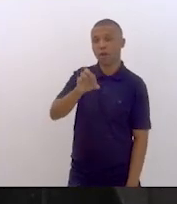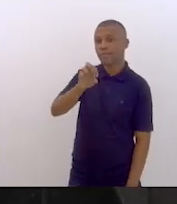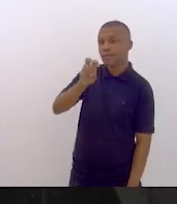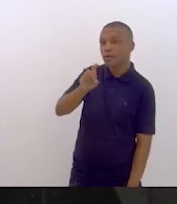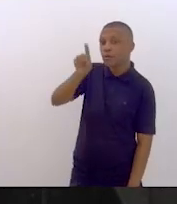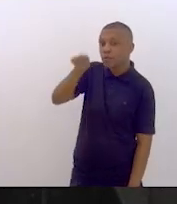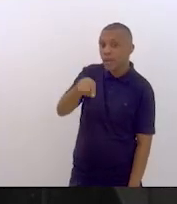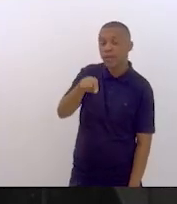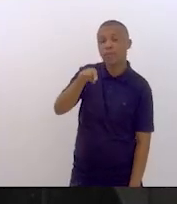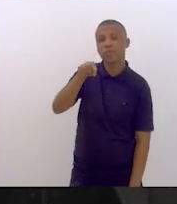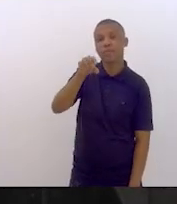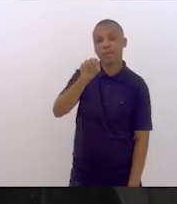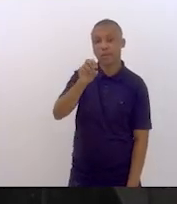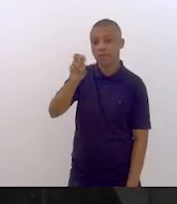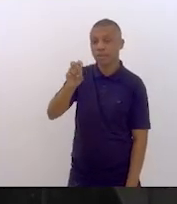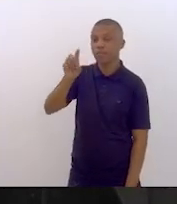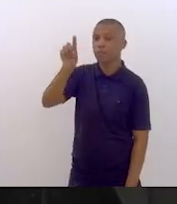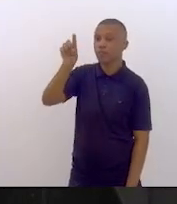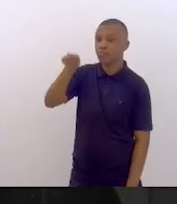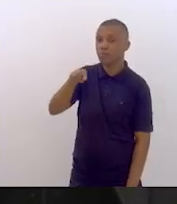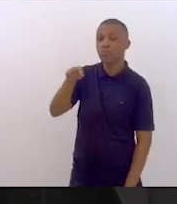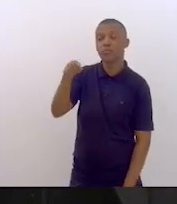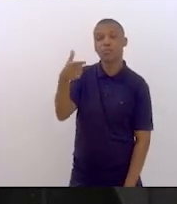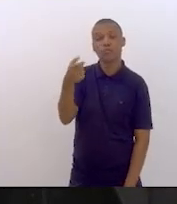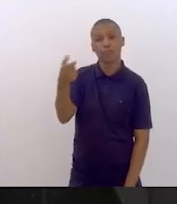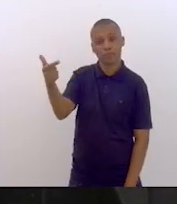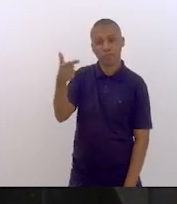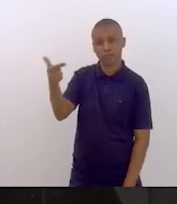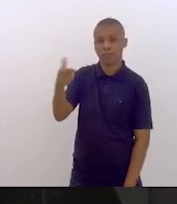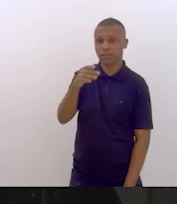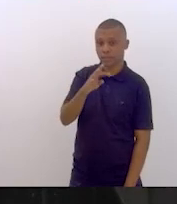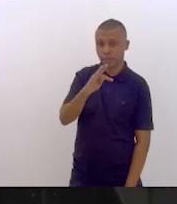105295-5 de 22 tcs